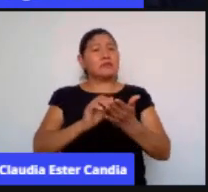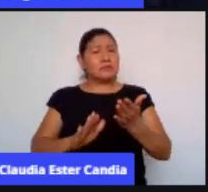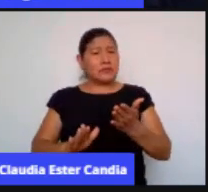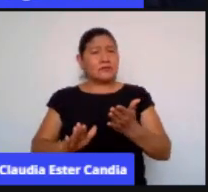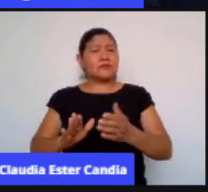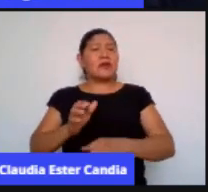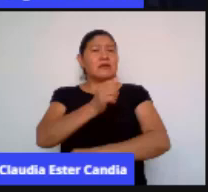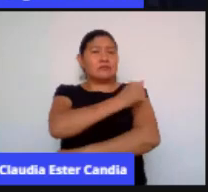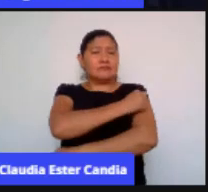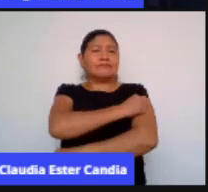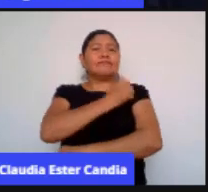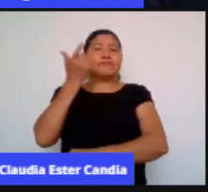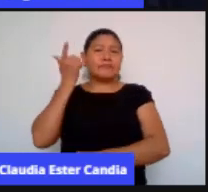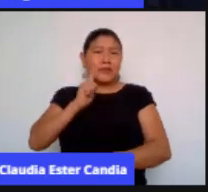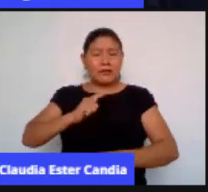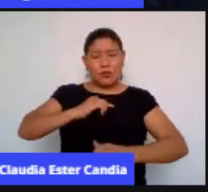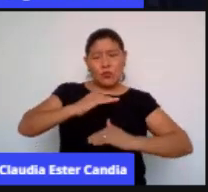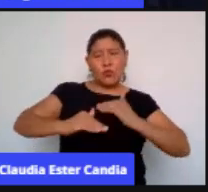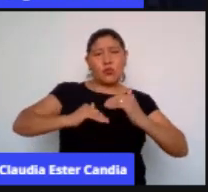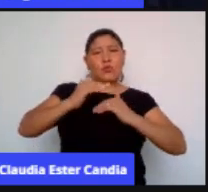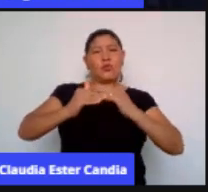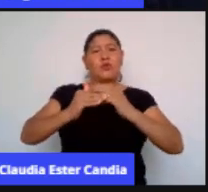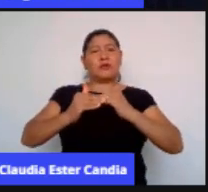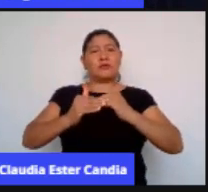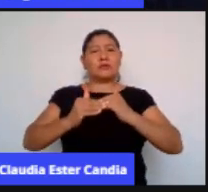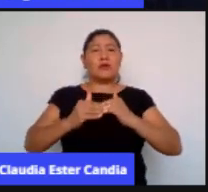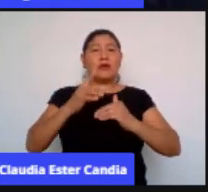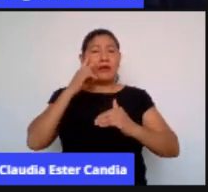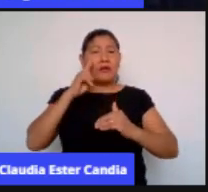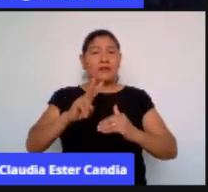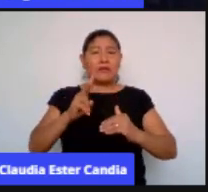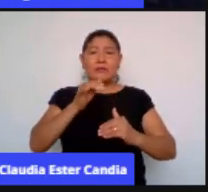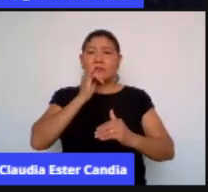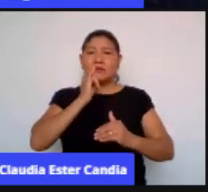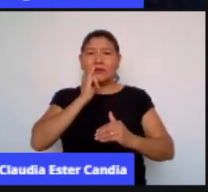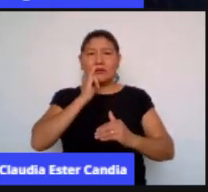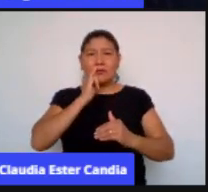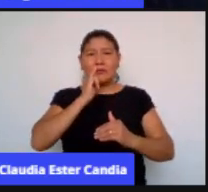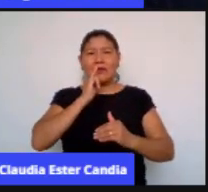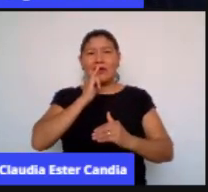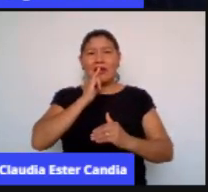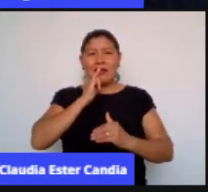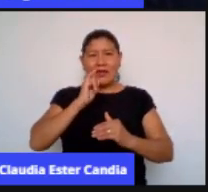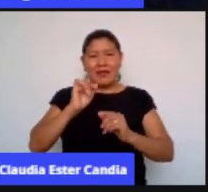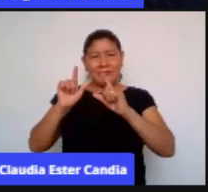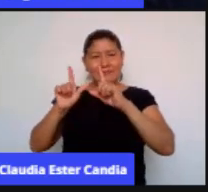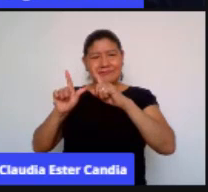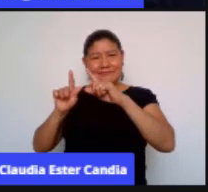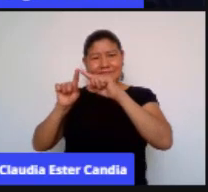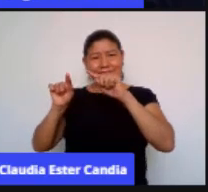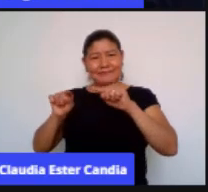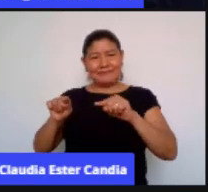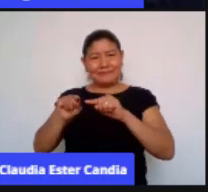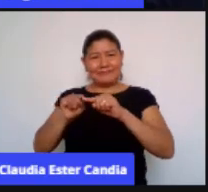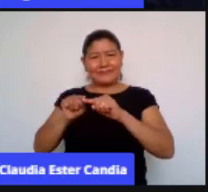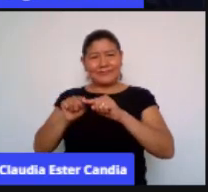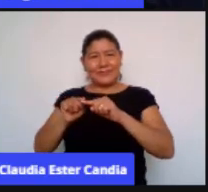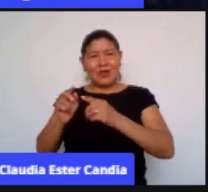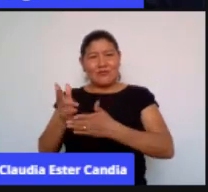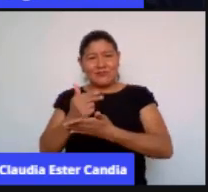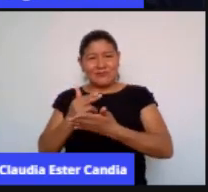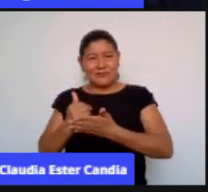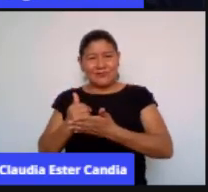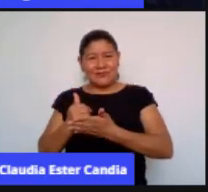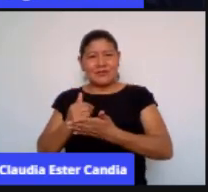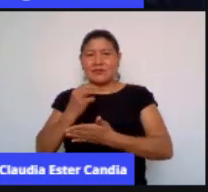coloquei essa figurinha da barra de chocolate aqui, porque a gente está falando de fração, né? Então, a gente tem muitas atividades lá, tipo, dividir